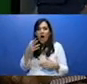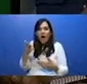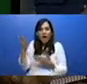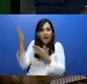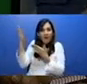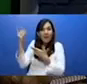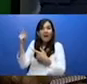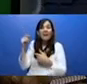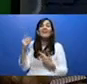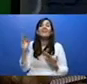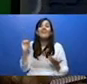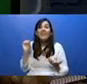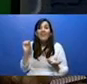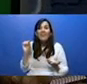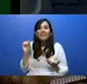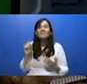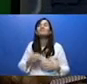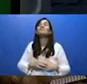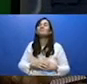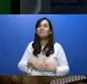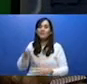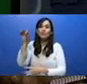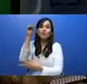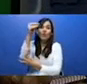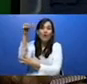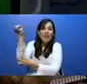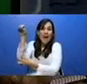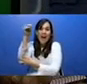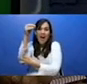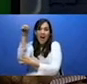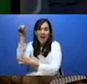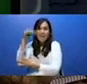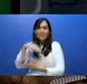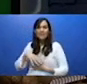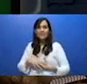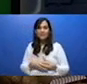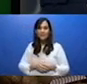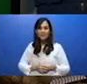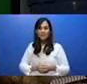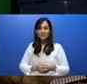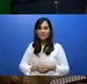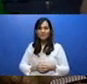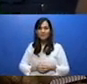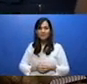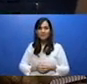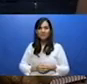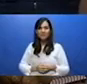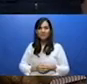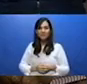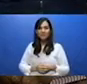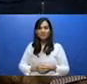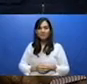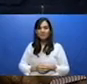vocês, são os dinossauros, professora. Muito